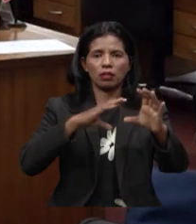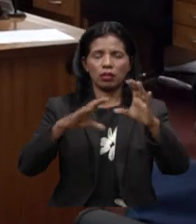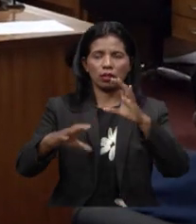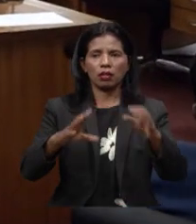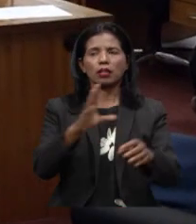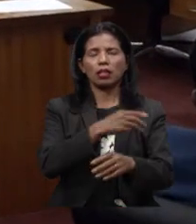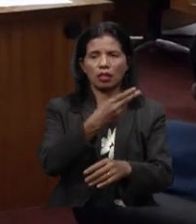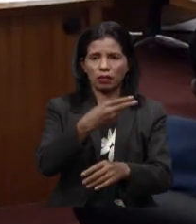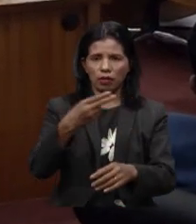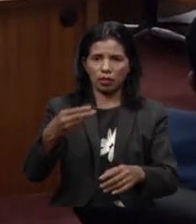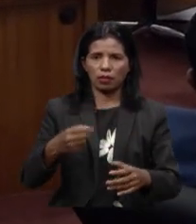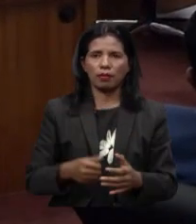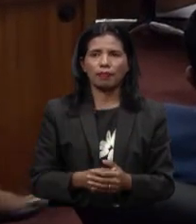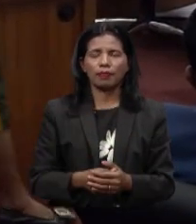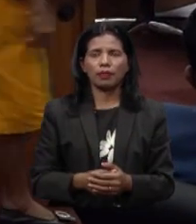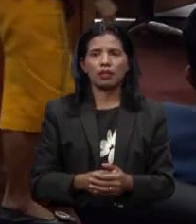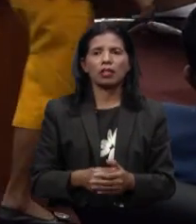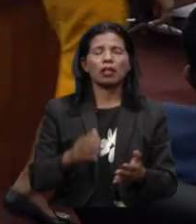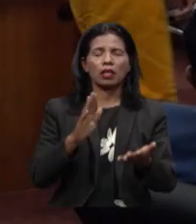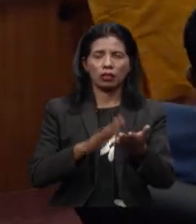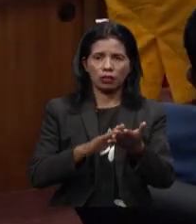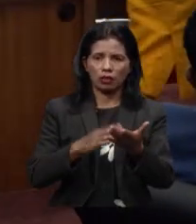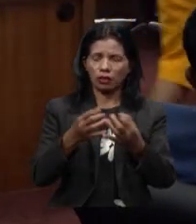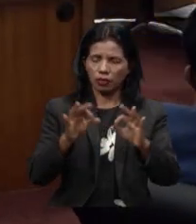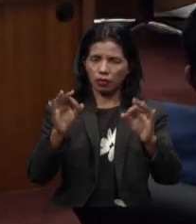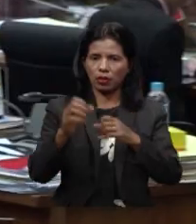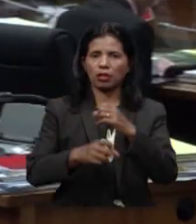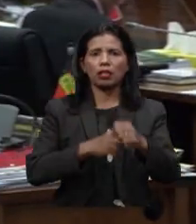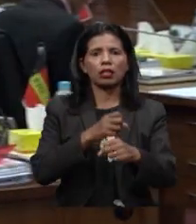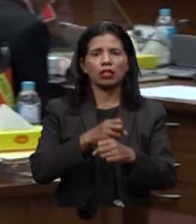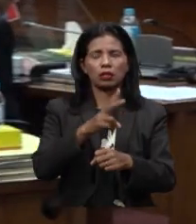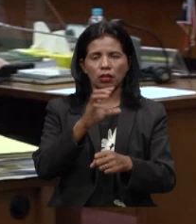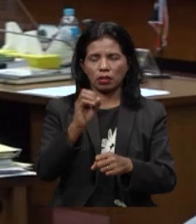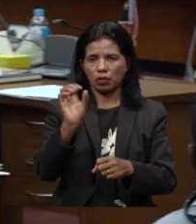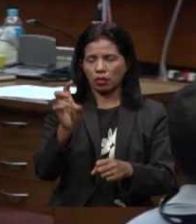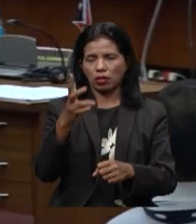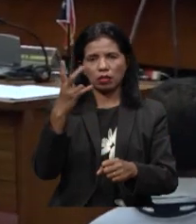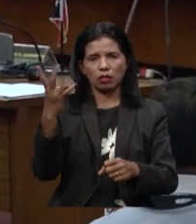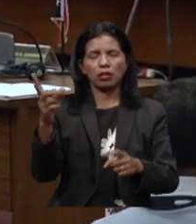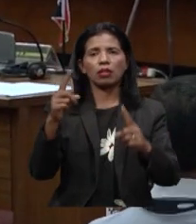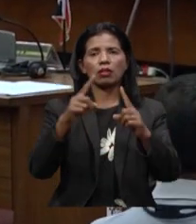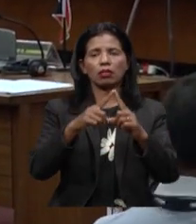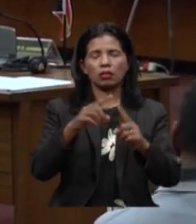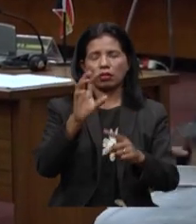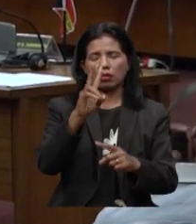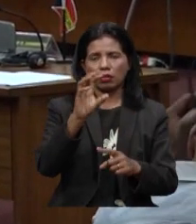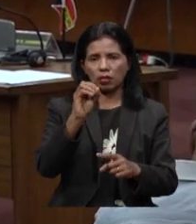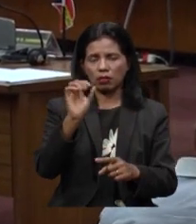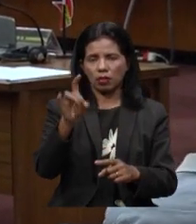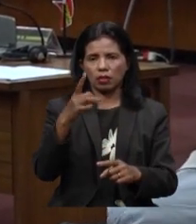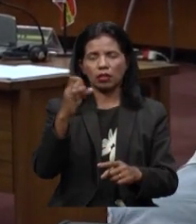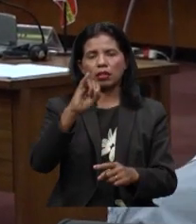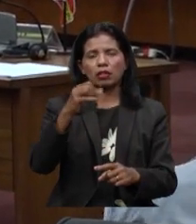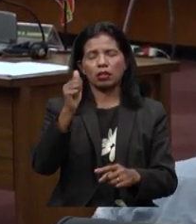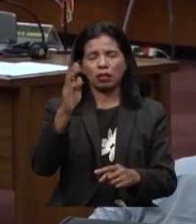bando Indonésia. Ha foi remata estudo, ha hovo se tina rihundua sanulu resinghat, to rihundua sanulu resinen, Isabel